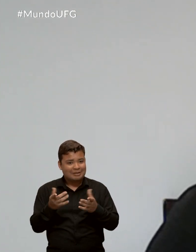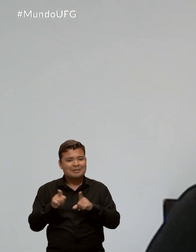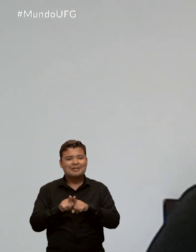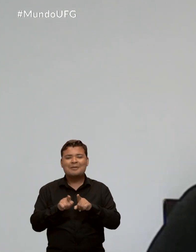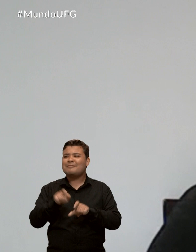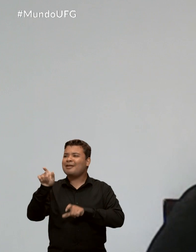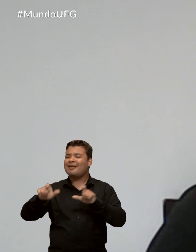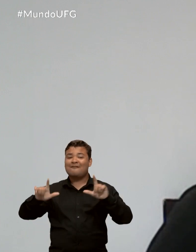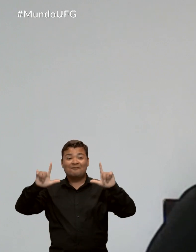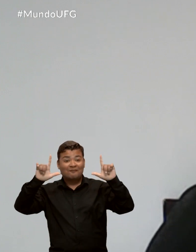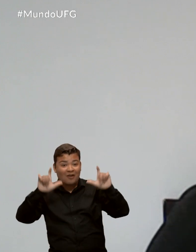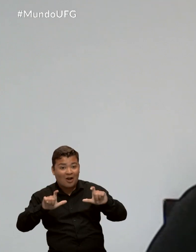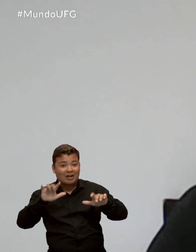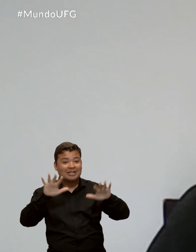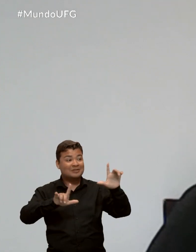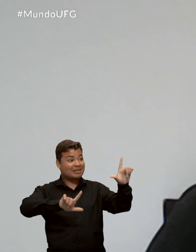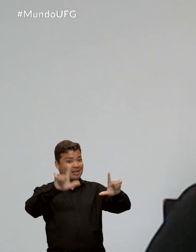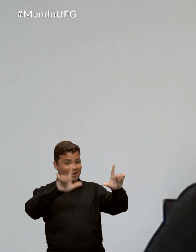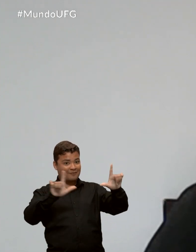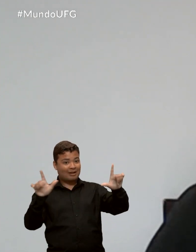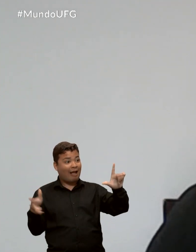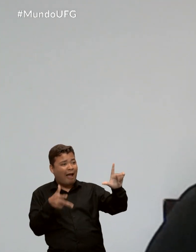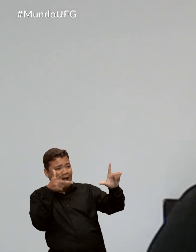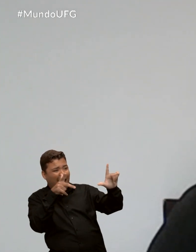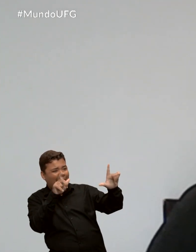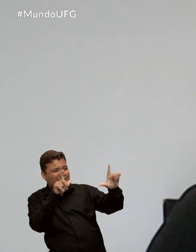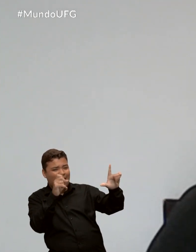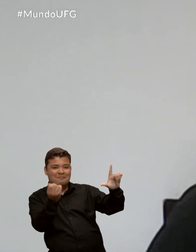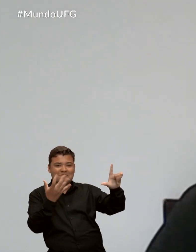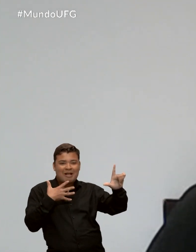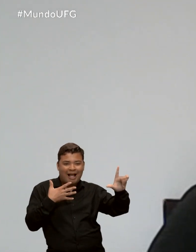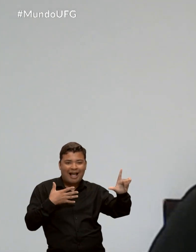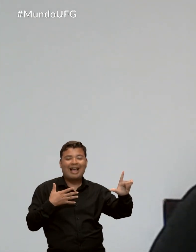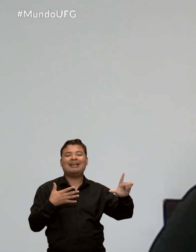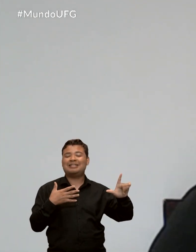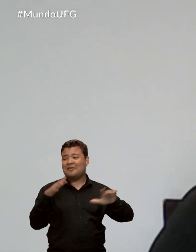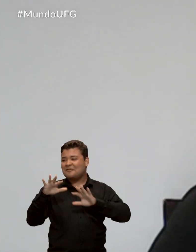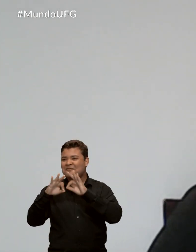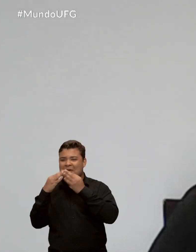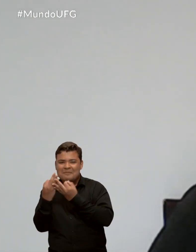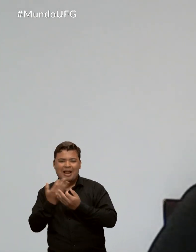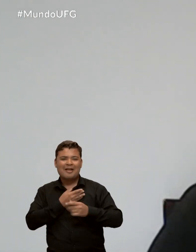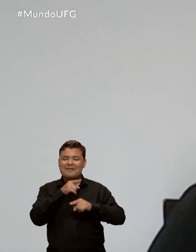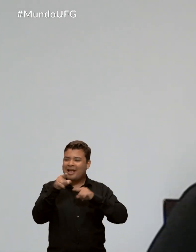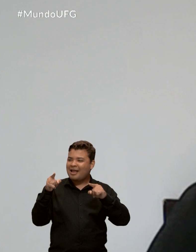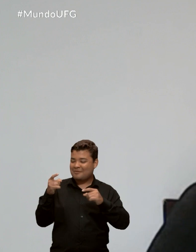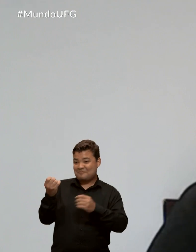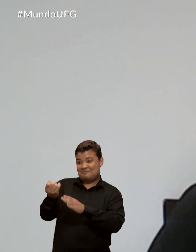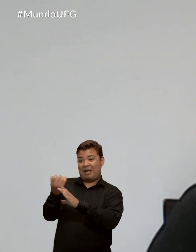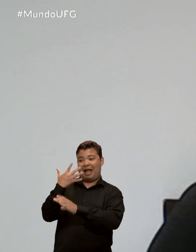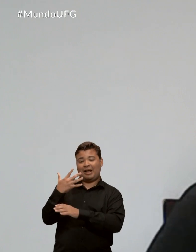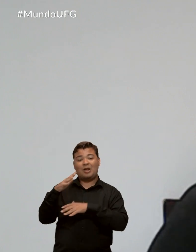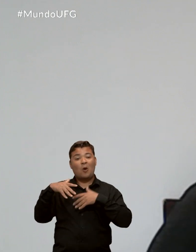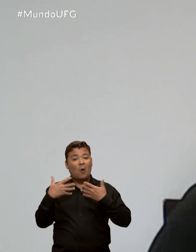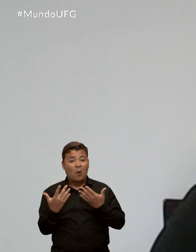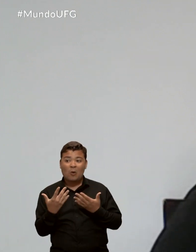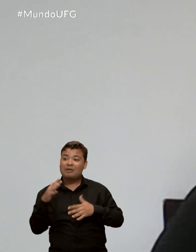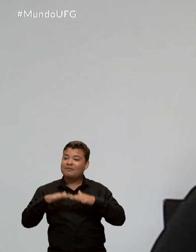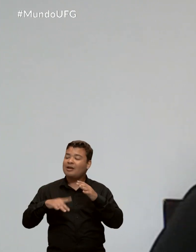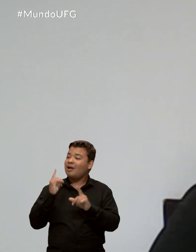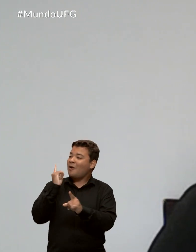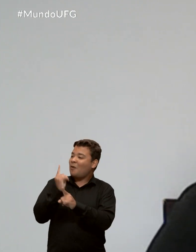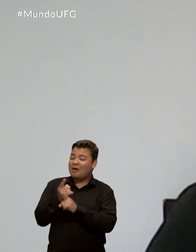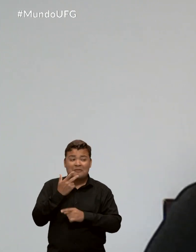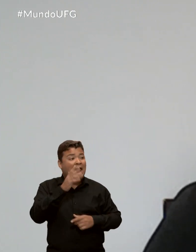foto, grava a TV, manda para mim, parentes, amigos, ou me encontra por aí e fala: ah, eu vi você, eu